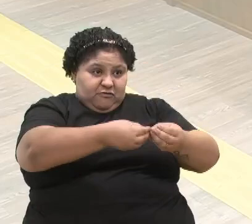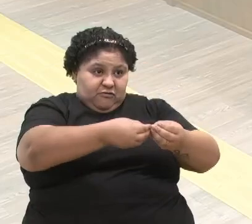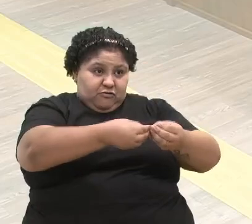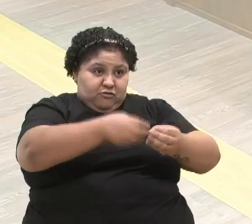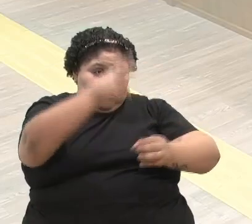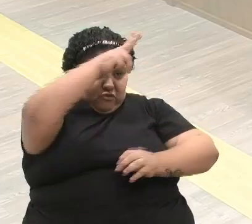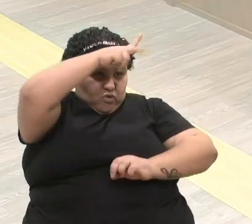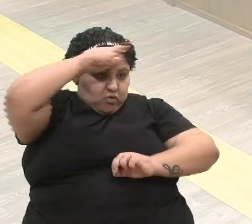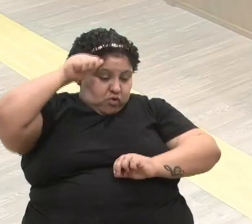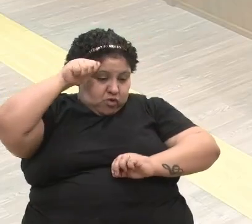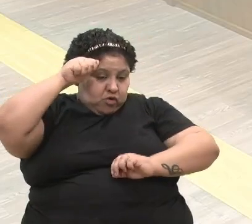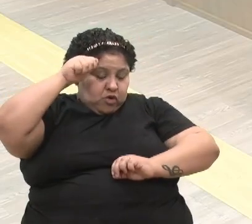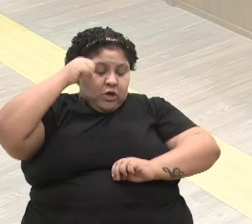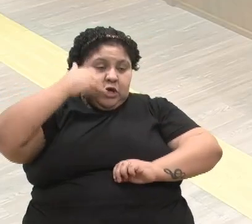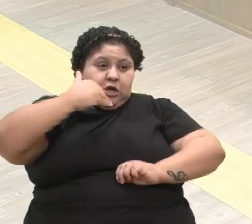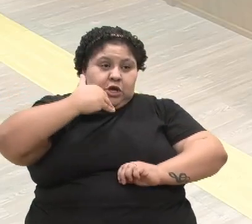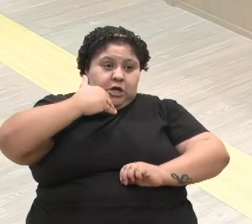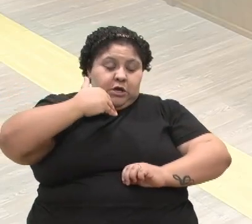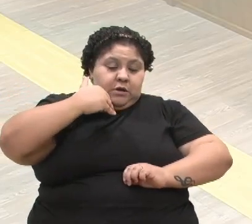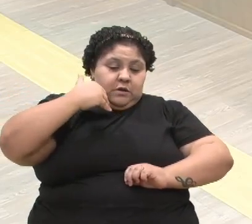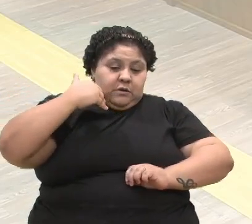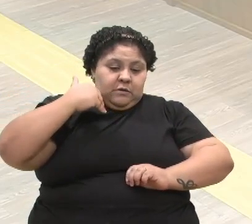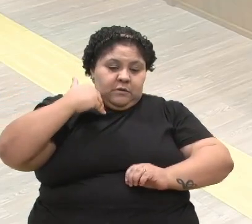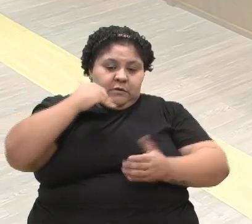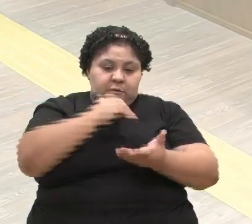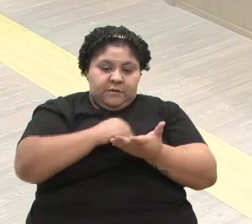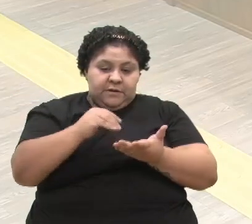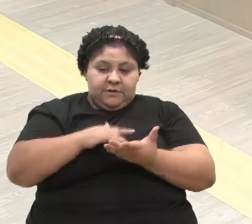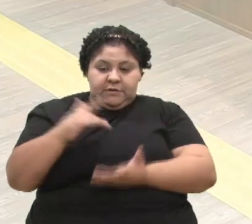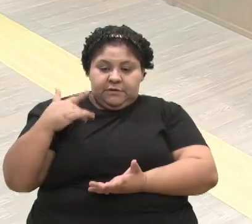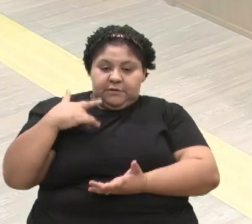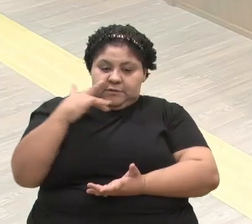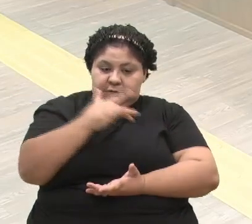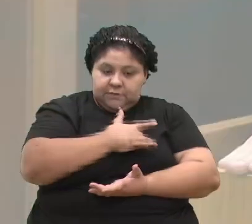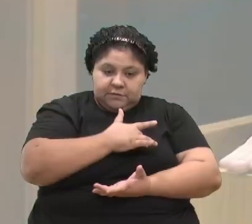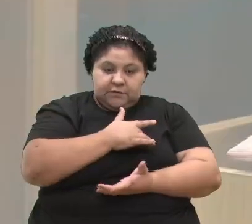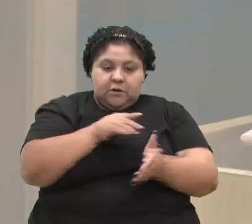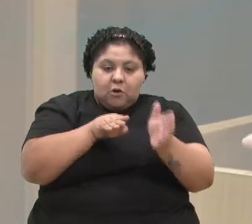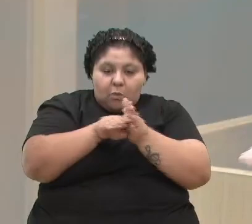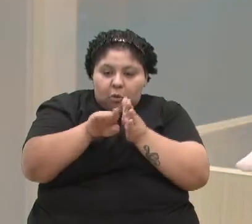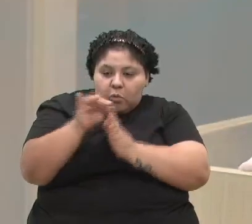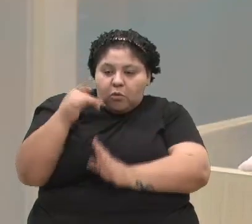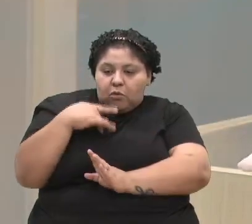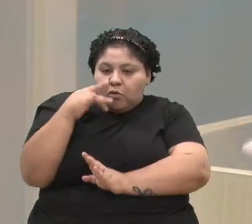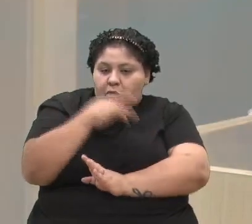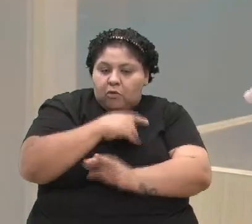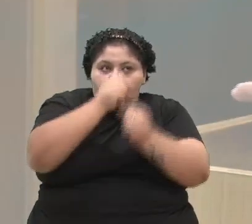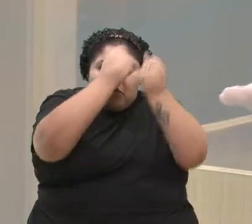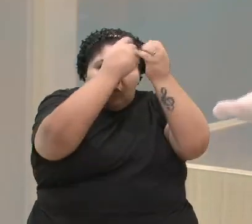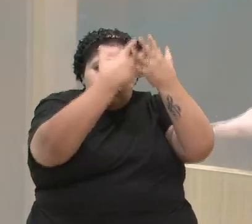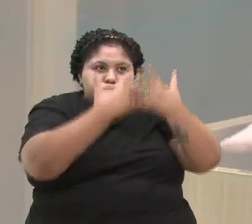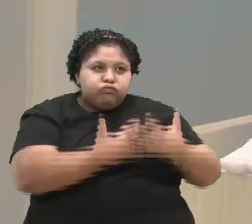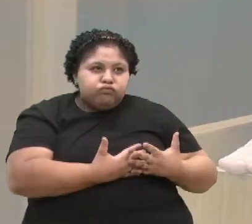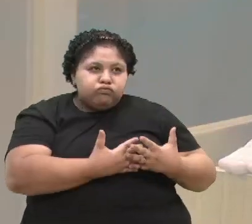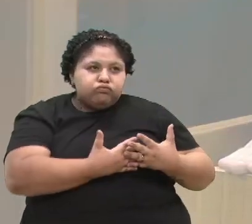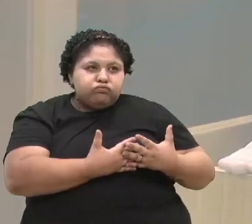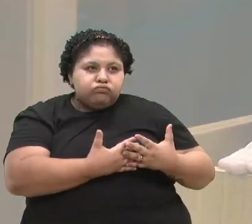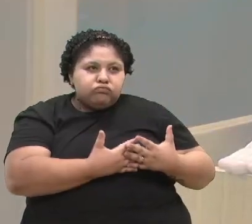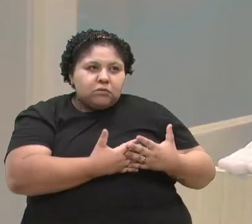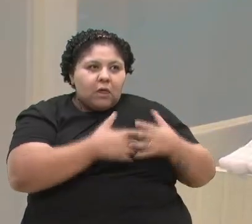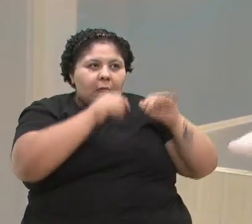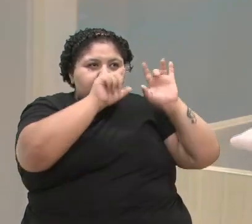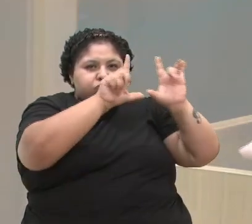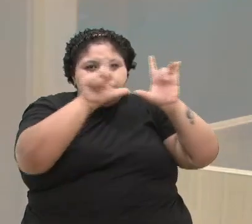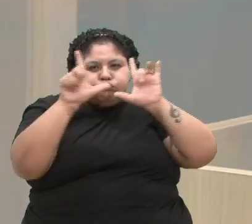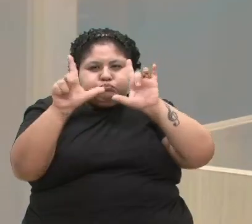para a secretária de saúde, para a comissão de saúde, para o conselho de saúde, expondo os fatos, mostrando fotos,